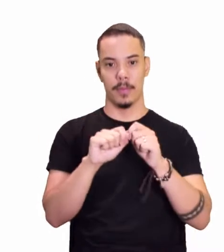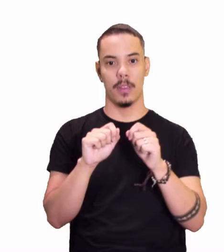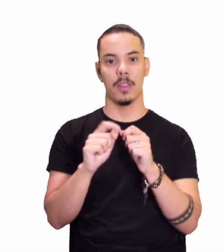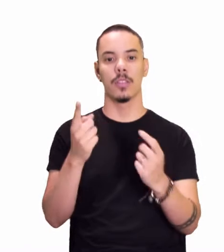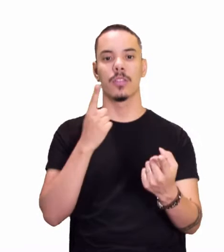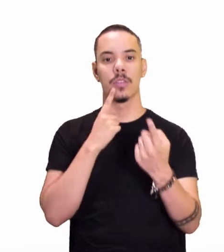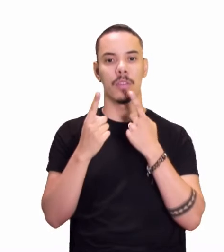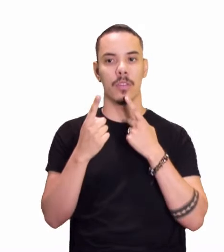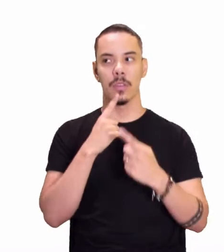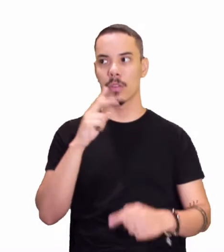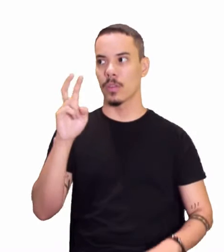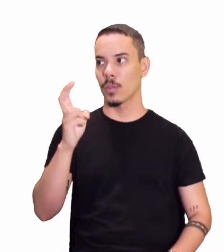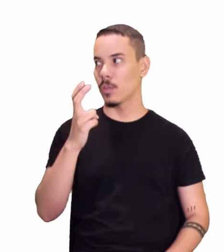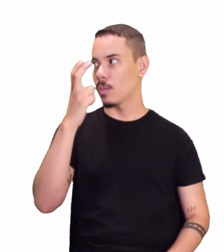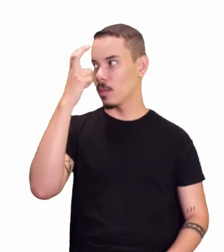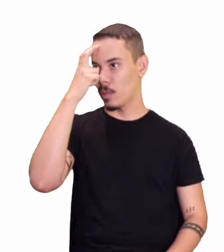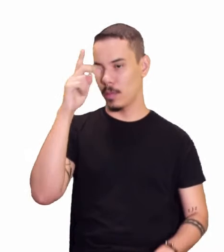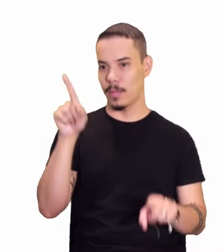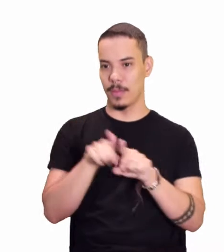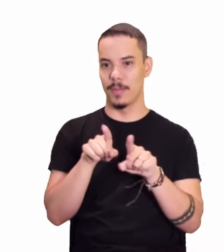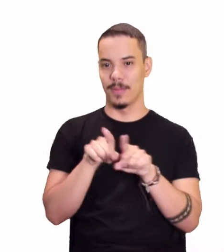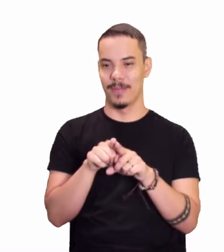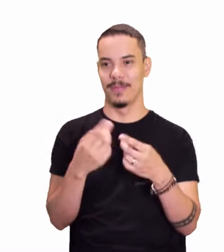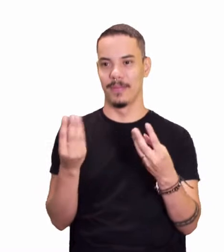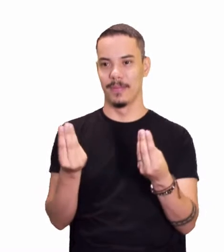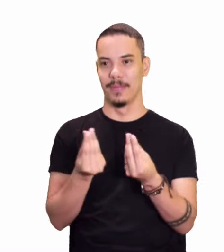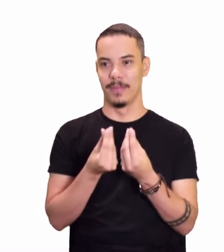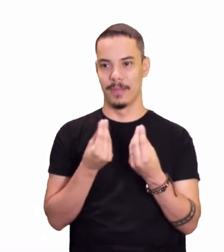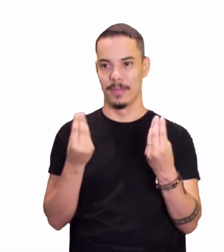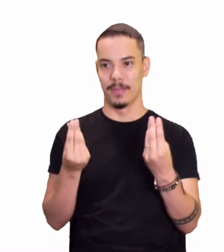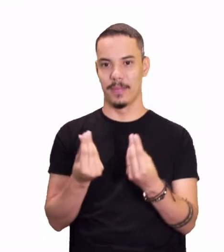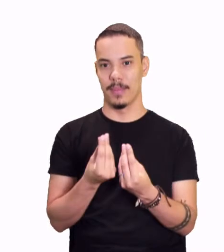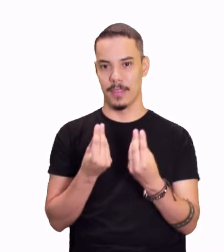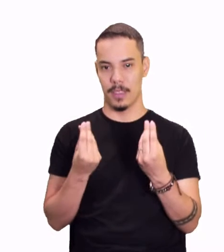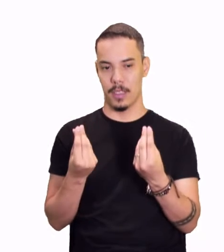diálogo cultural e aguçar a